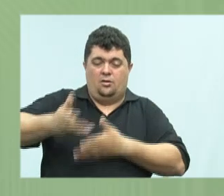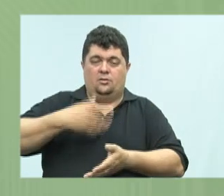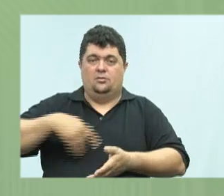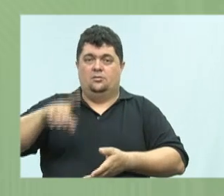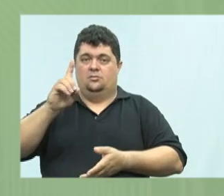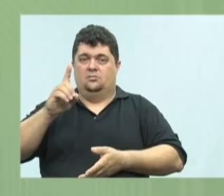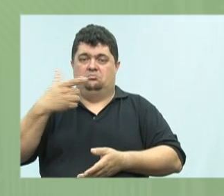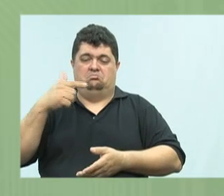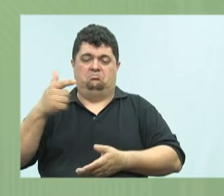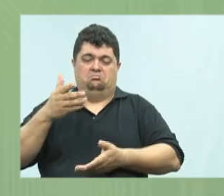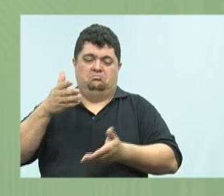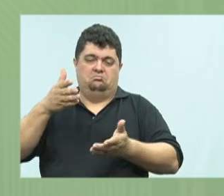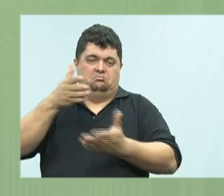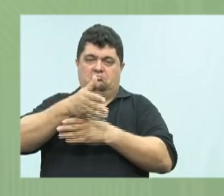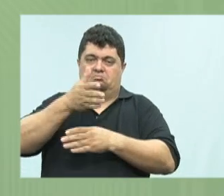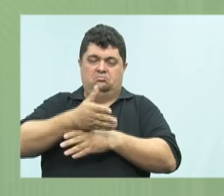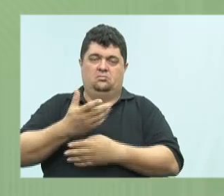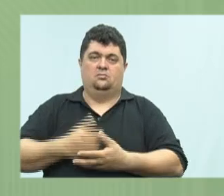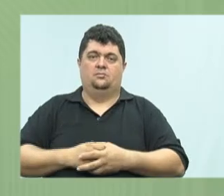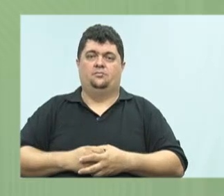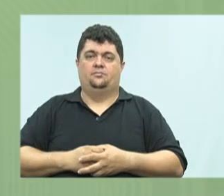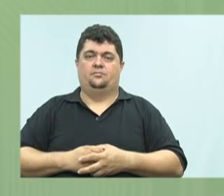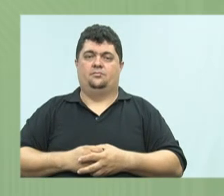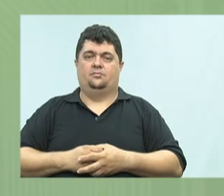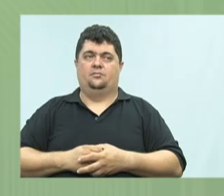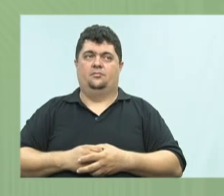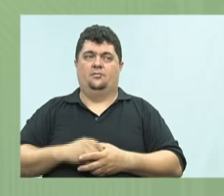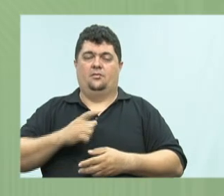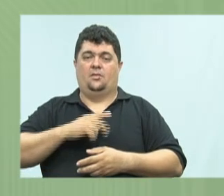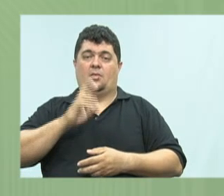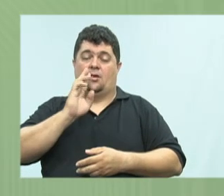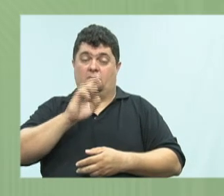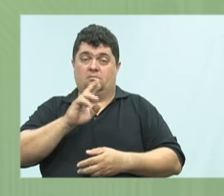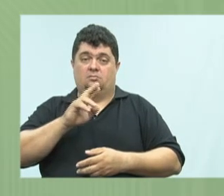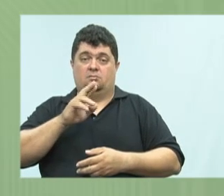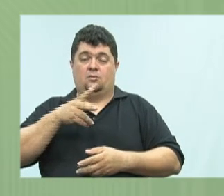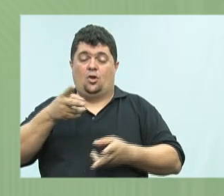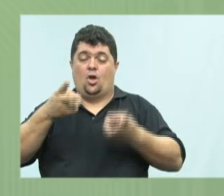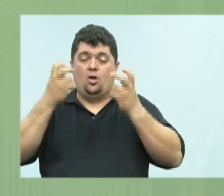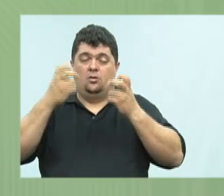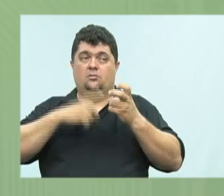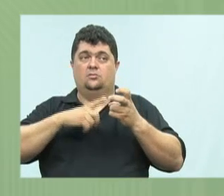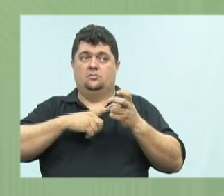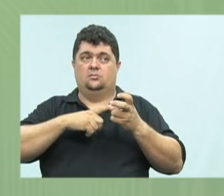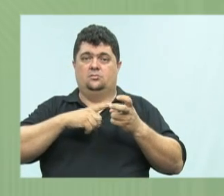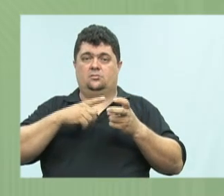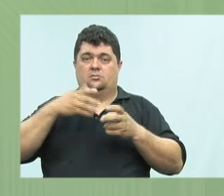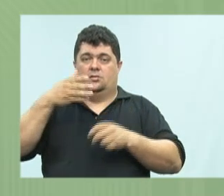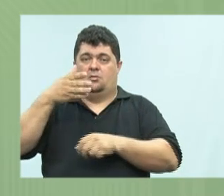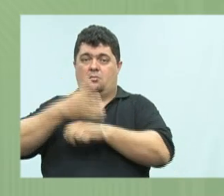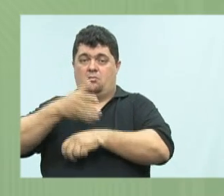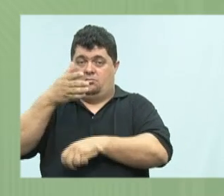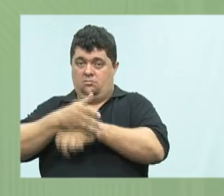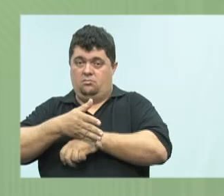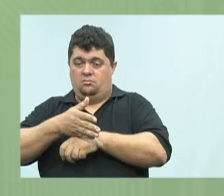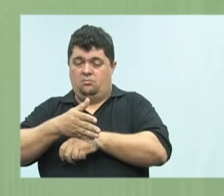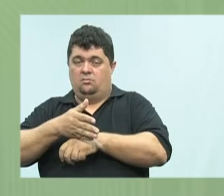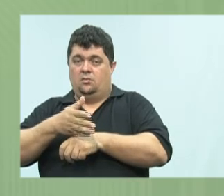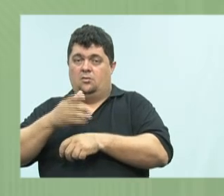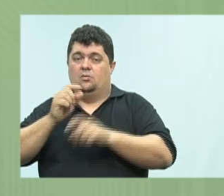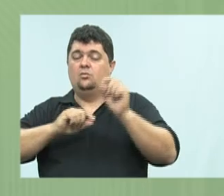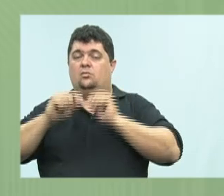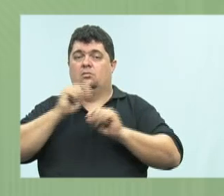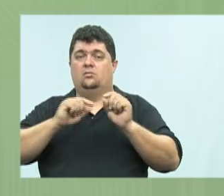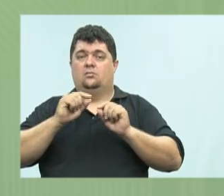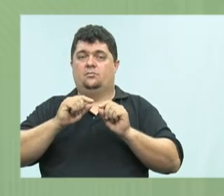D, não intervenção. Então, se nós pudermos observar aqui, olha só, a característica da pesquisa participante, ela é